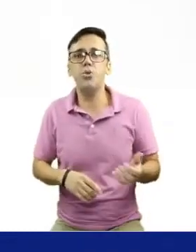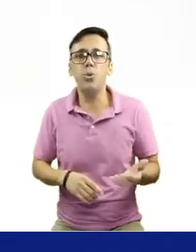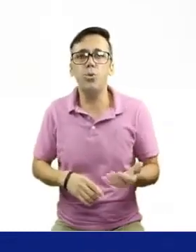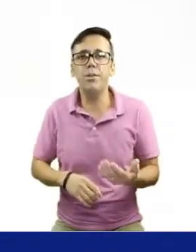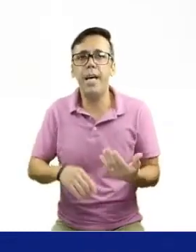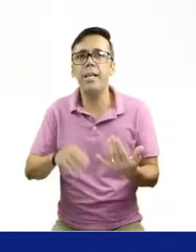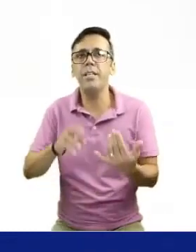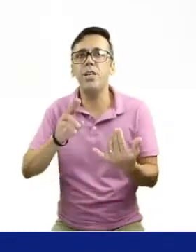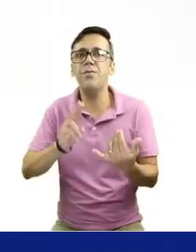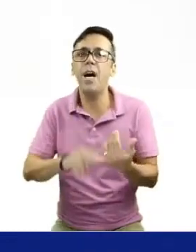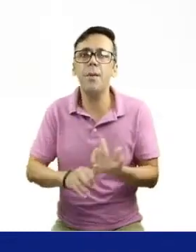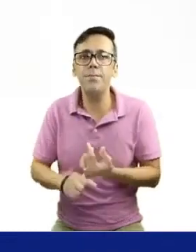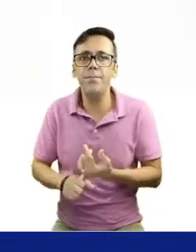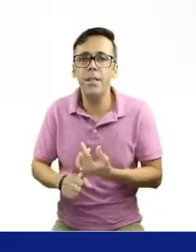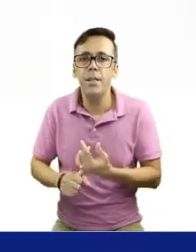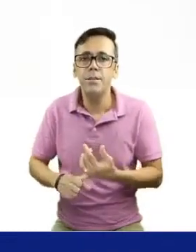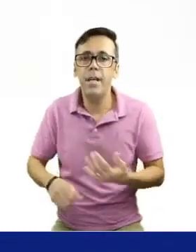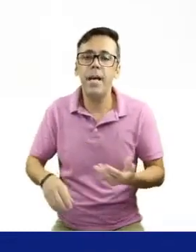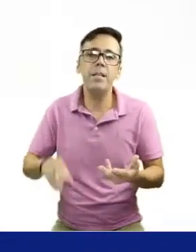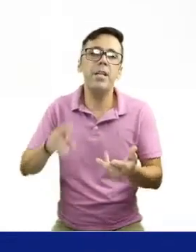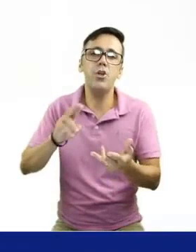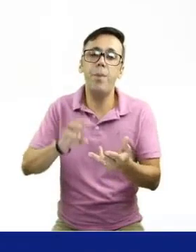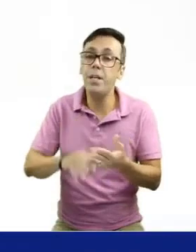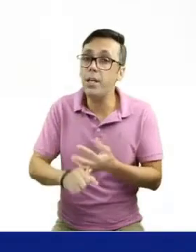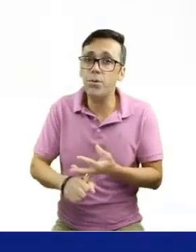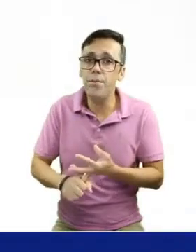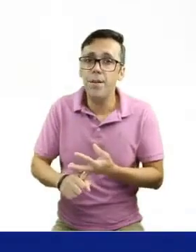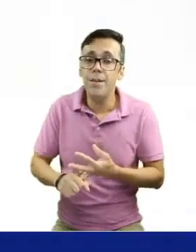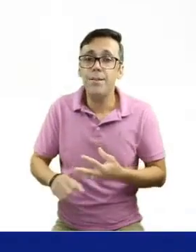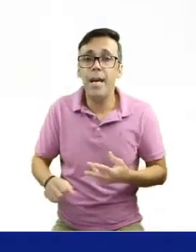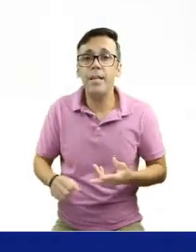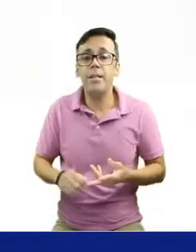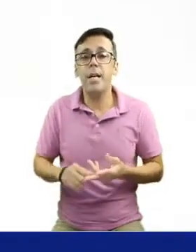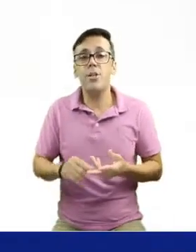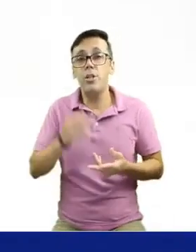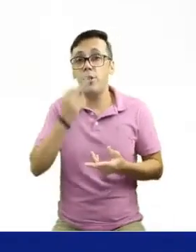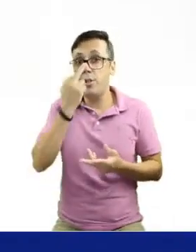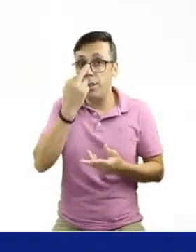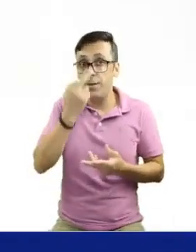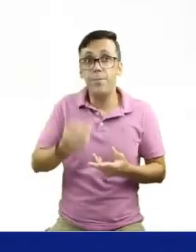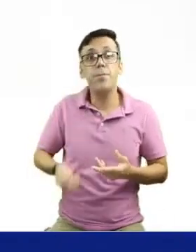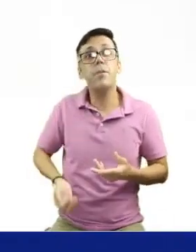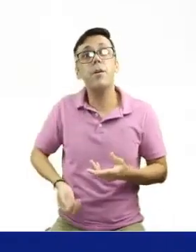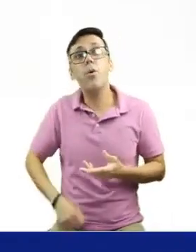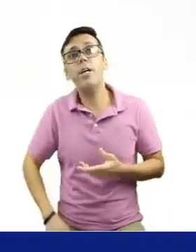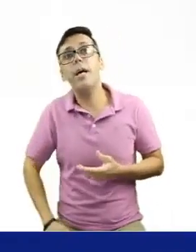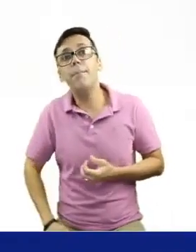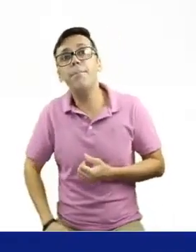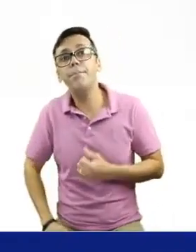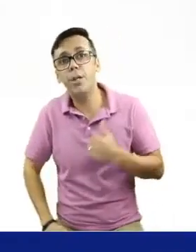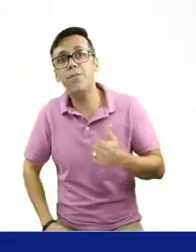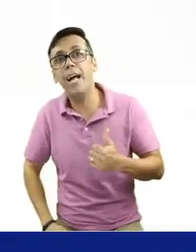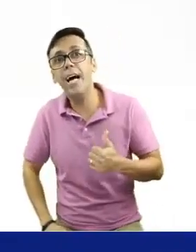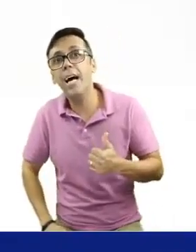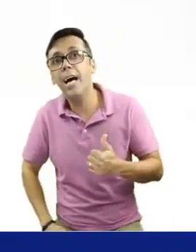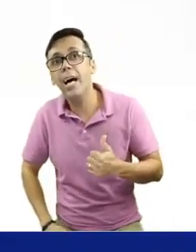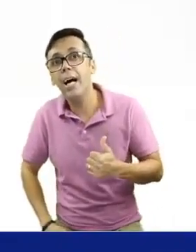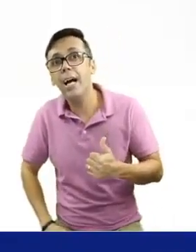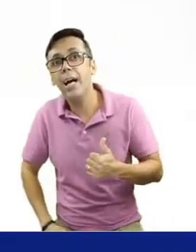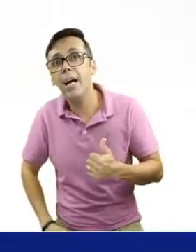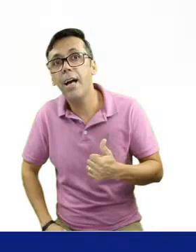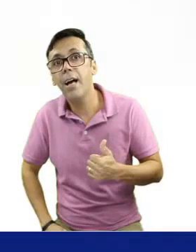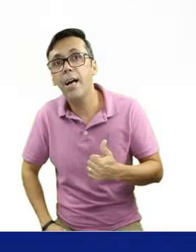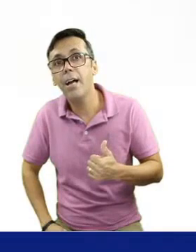das técnicas de estudo técnicas de forma técnica de Pareto técnica de Orlando pode